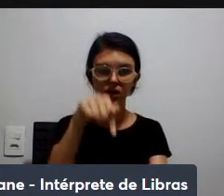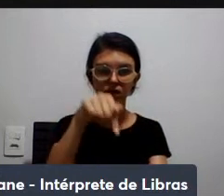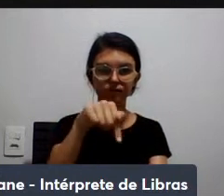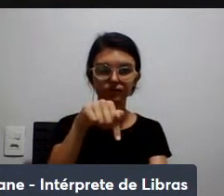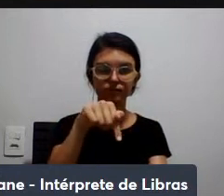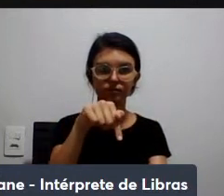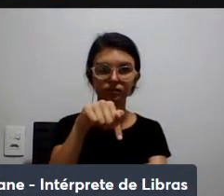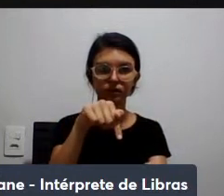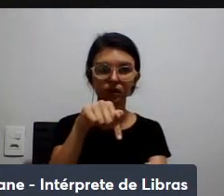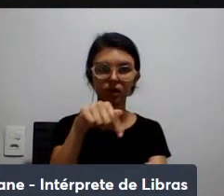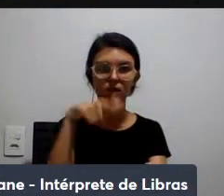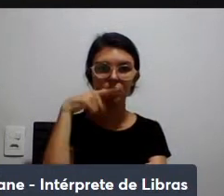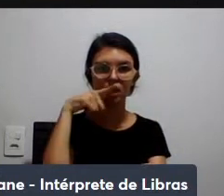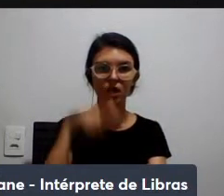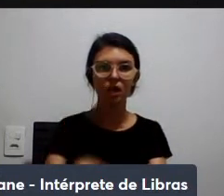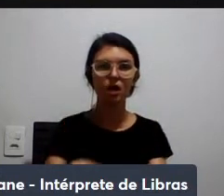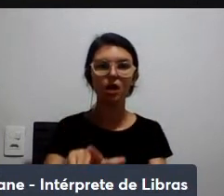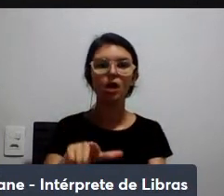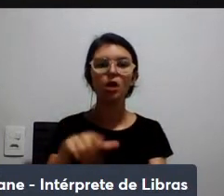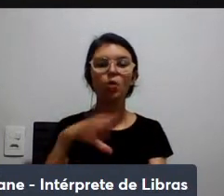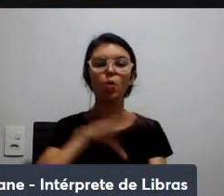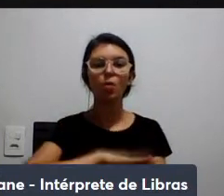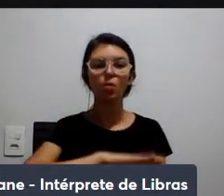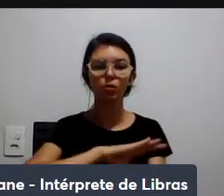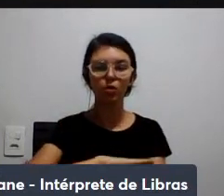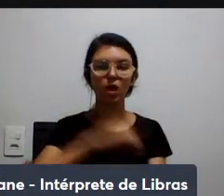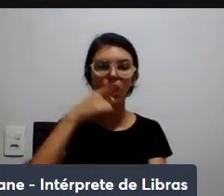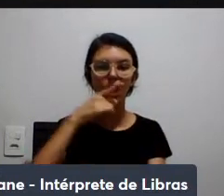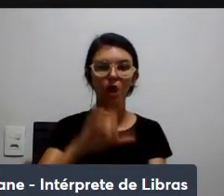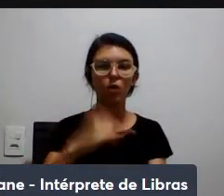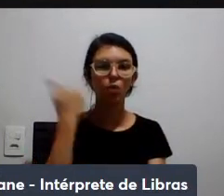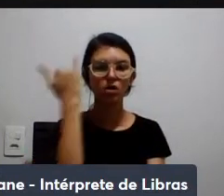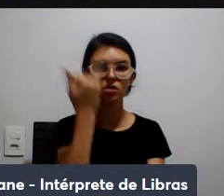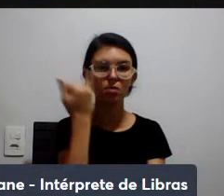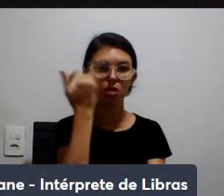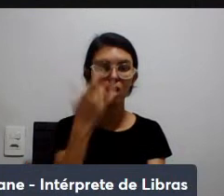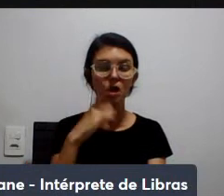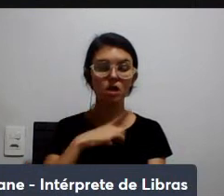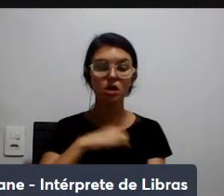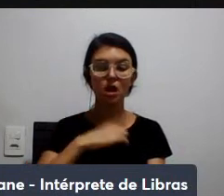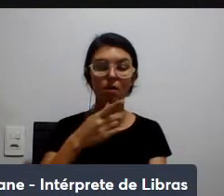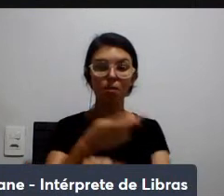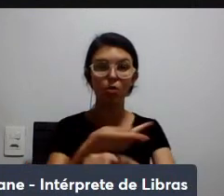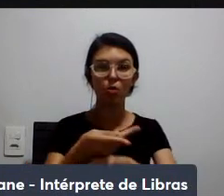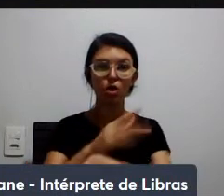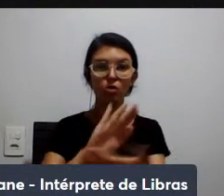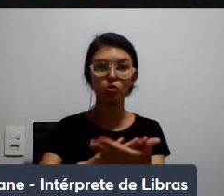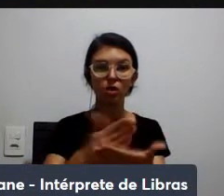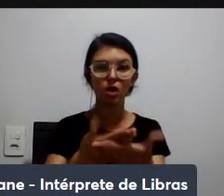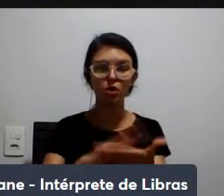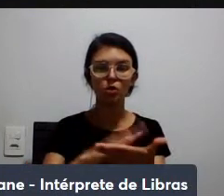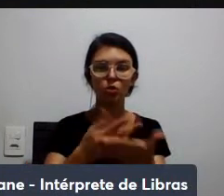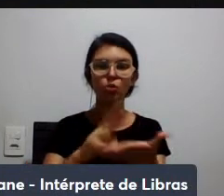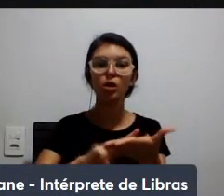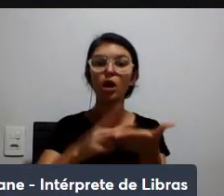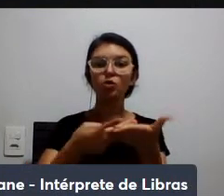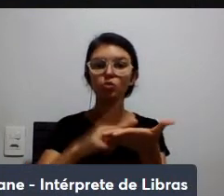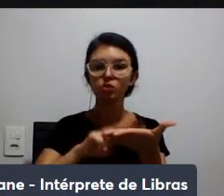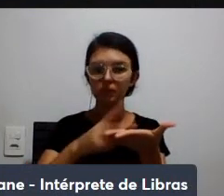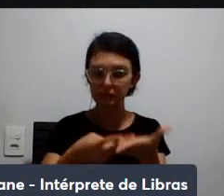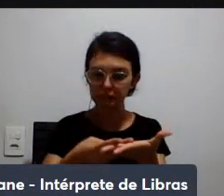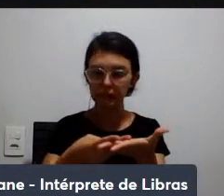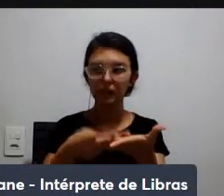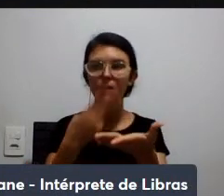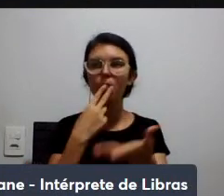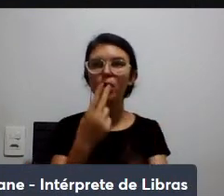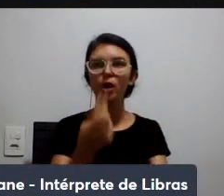de língua portuguesa e espanhola têm procurado também traduzir para o inglês, mas o que a gente